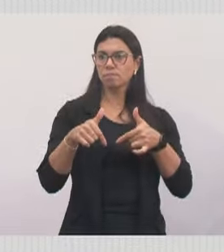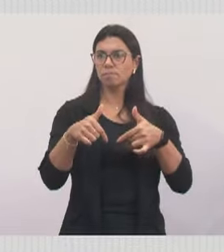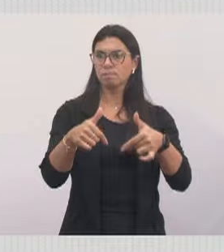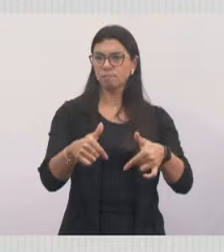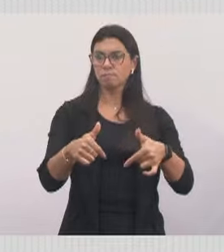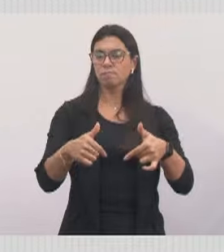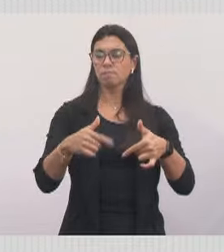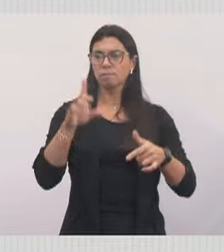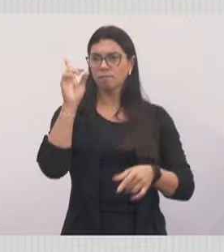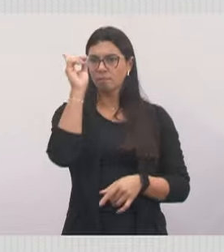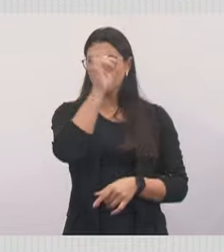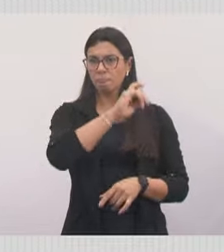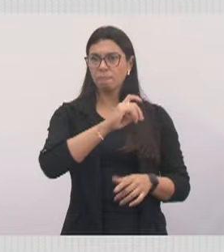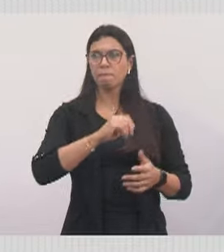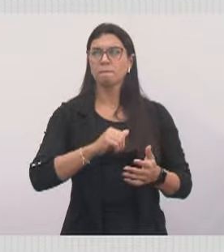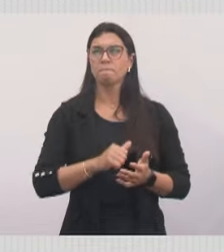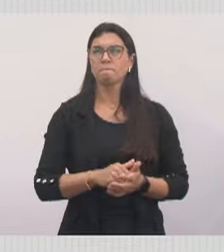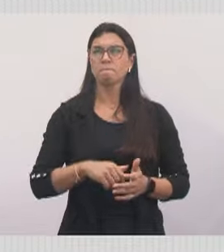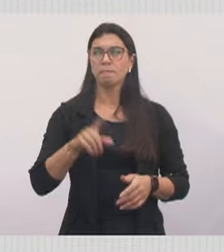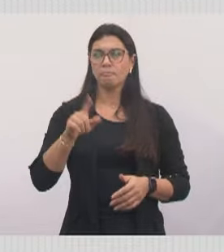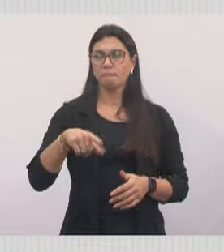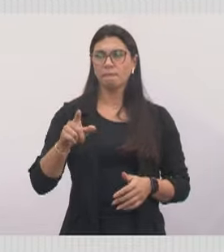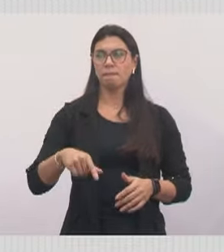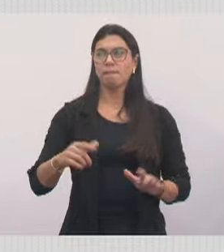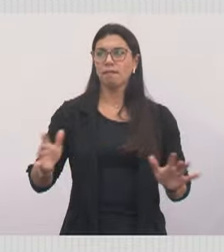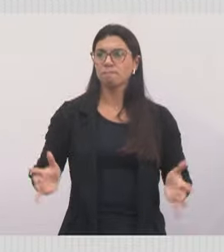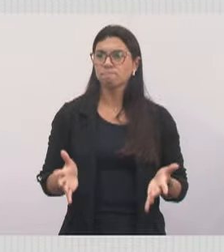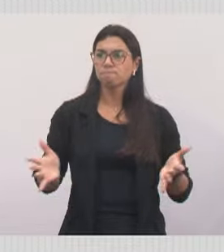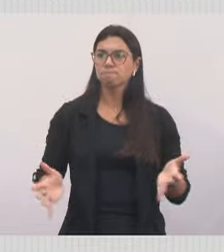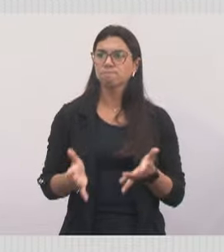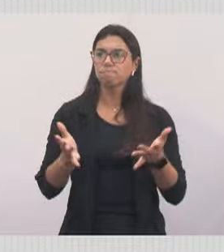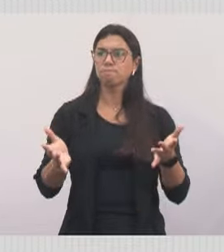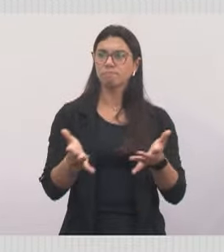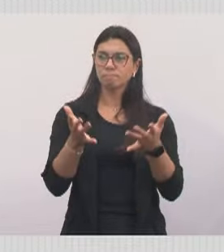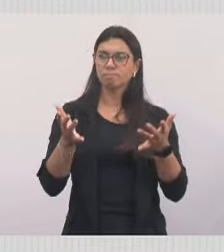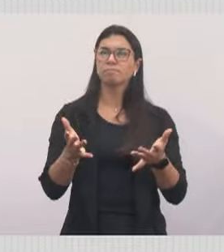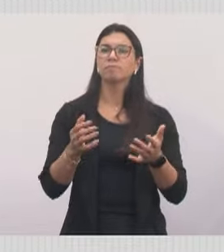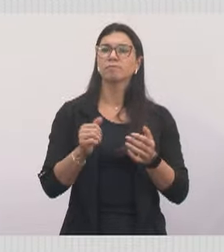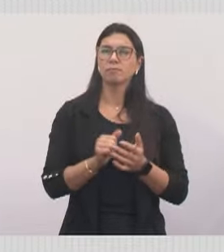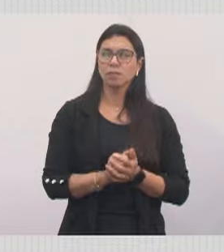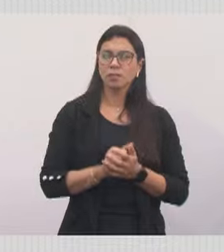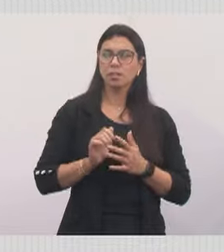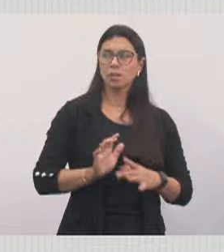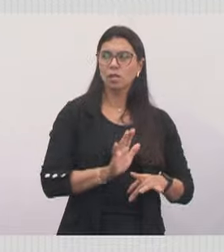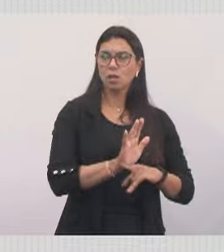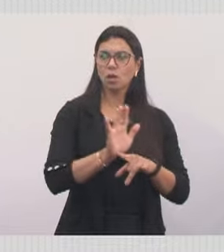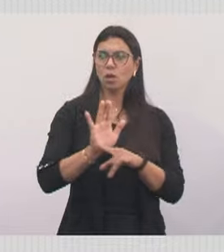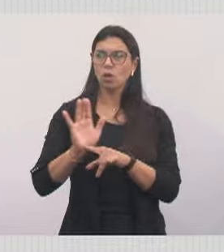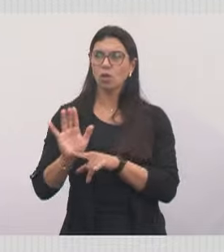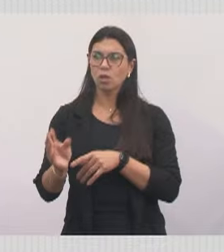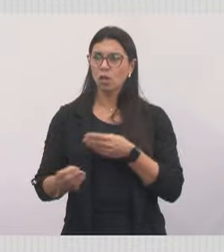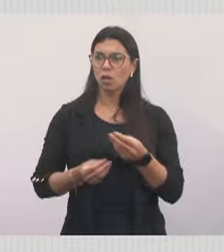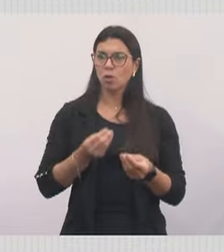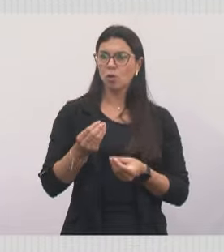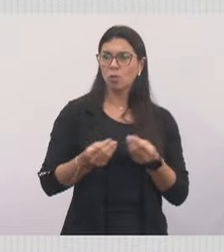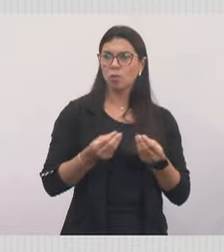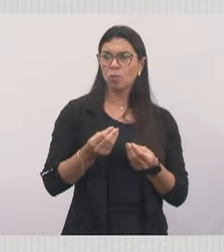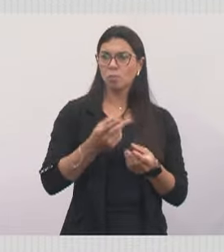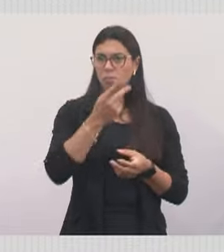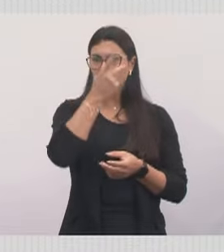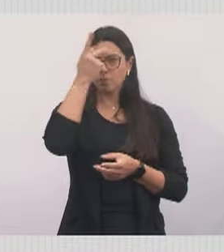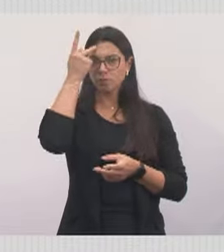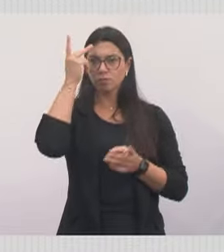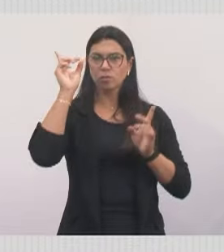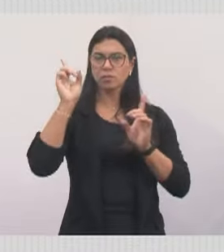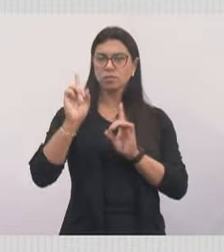Sua missão é desenvolver as habilidades e fomentar atitudes positivas em indivíduos que lidam